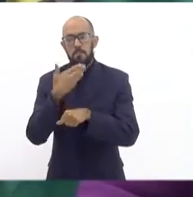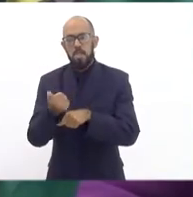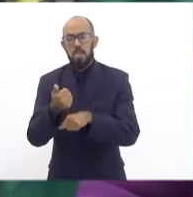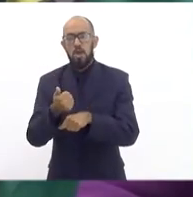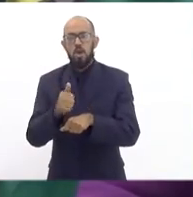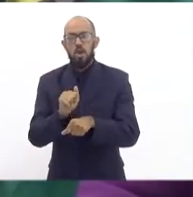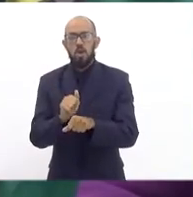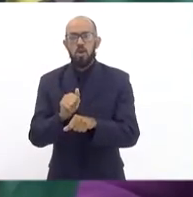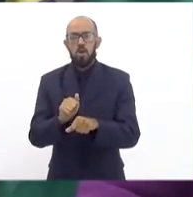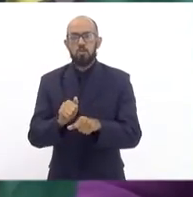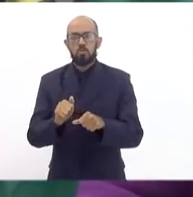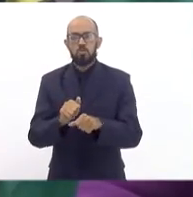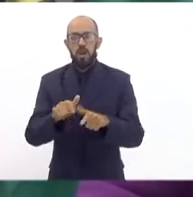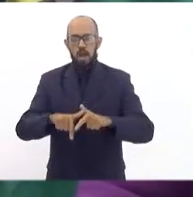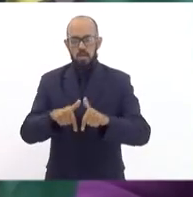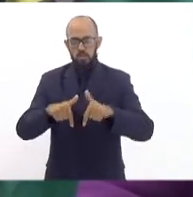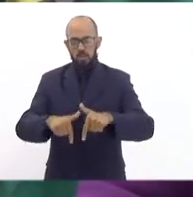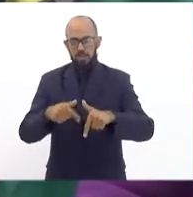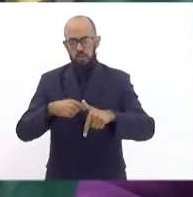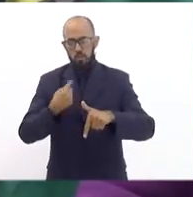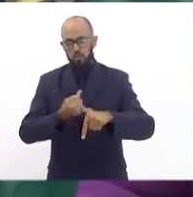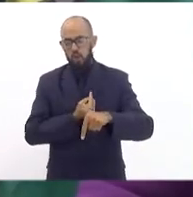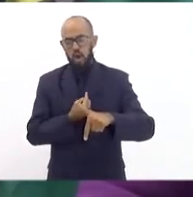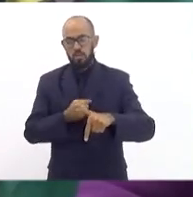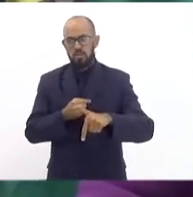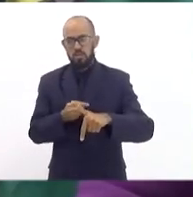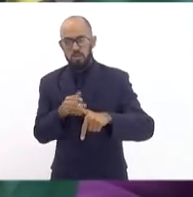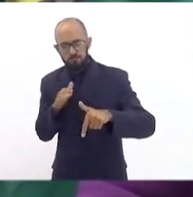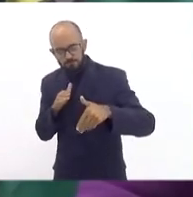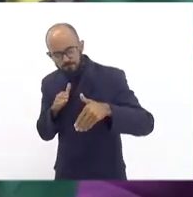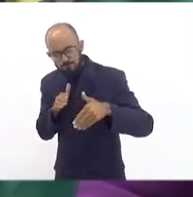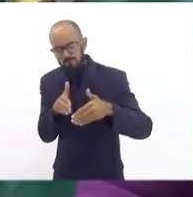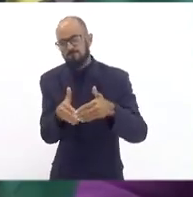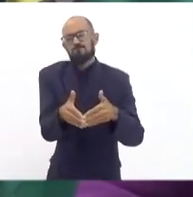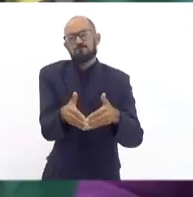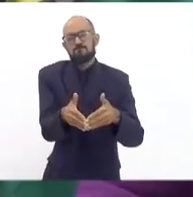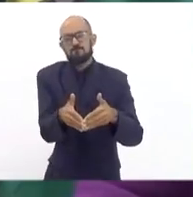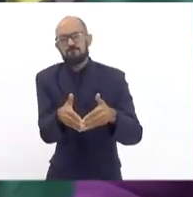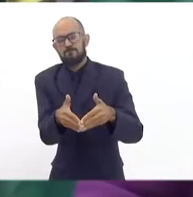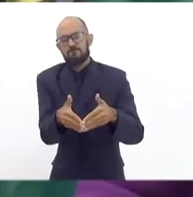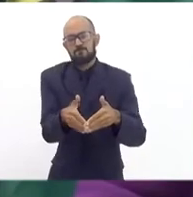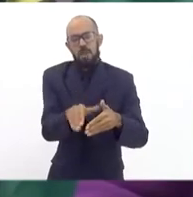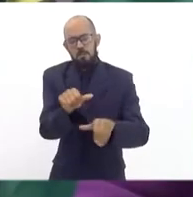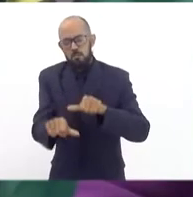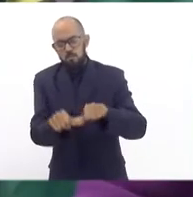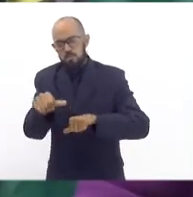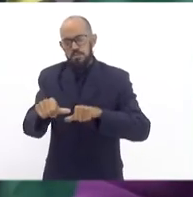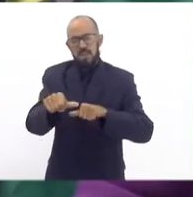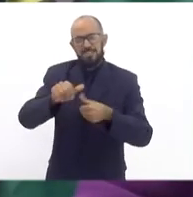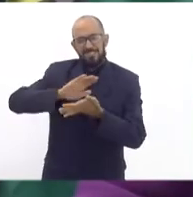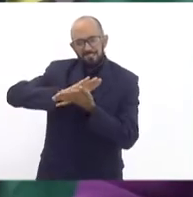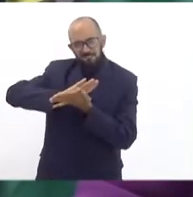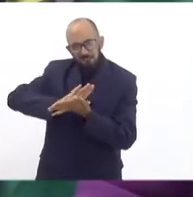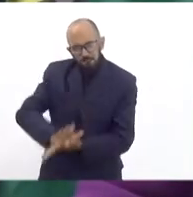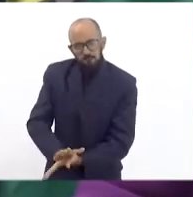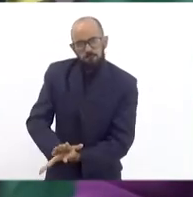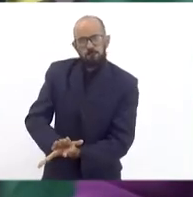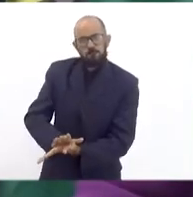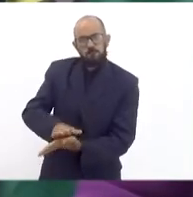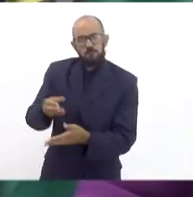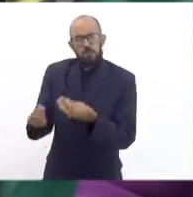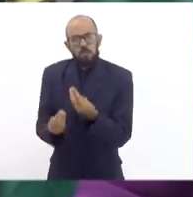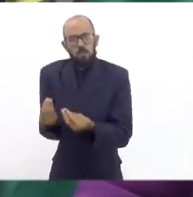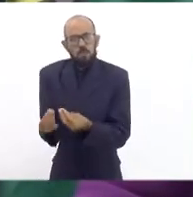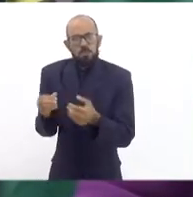de uma atuação nossa voltada para reverter esta tendência perversa de como é colocada